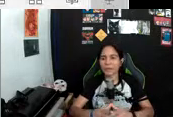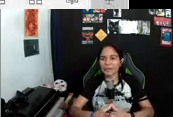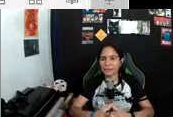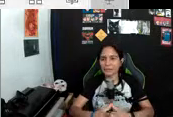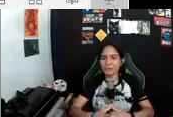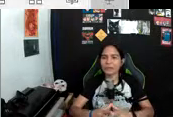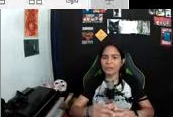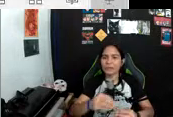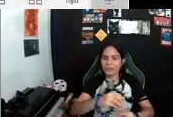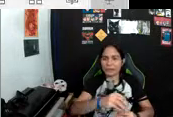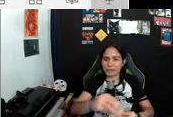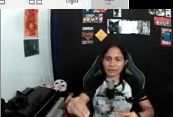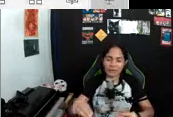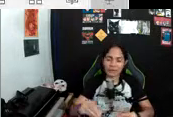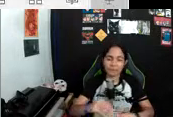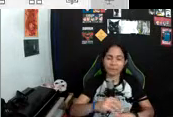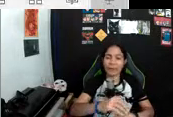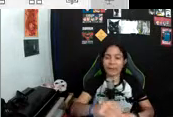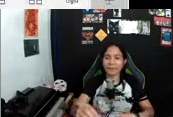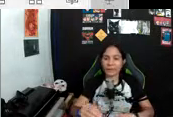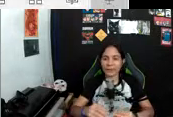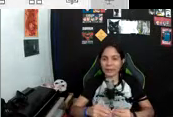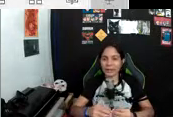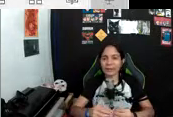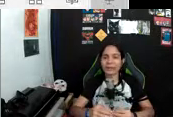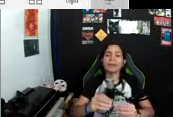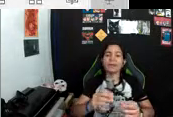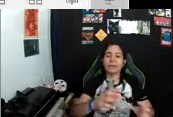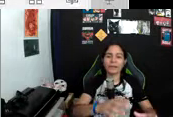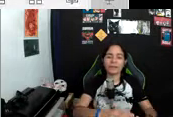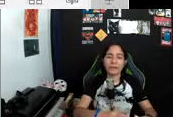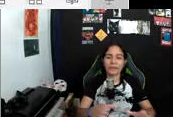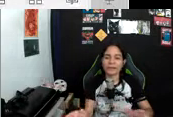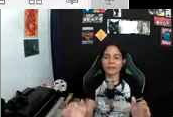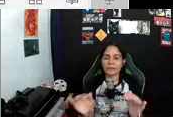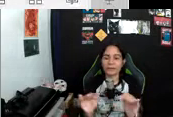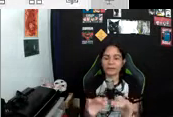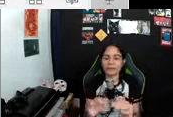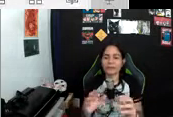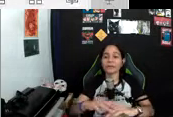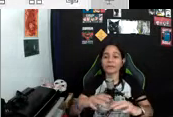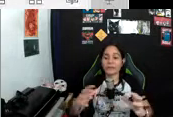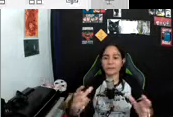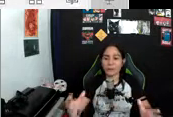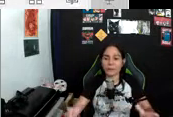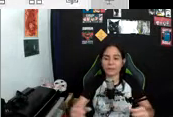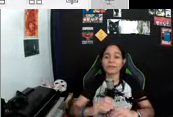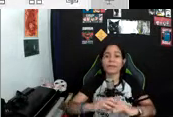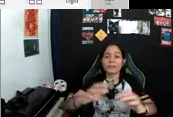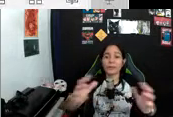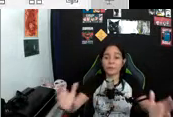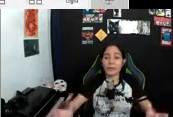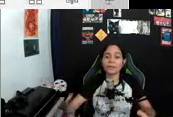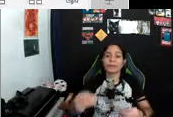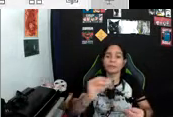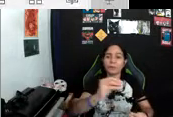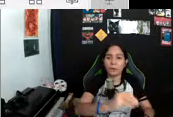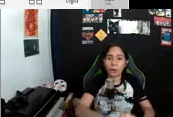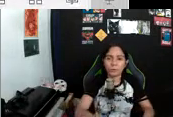sempre a coloração, né, daquela ferida. Verifique aqui se ela está fechando, se ela está aumentando. Se ela